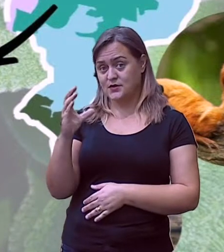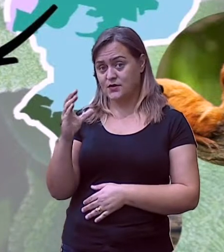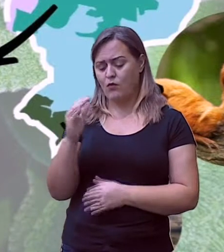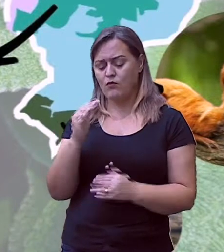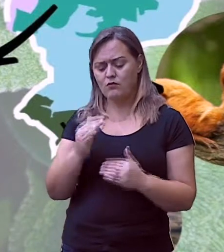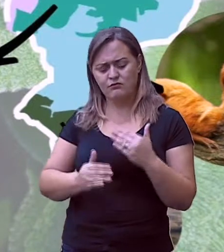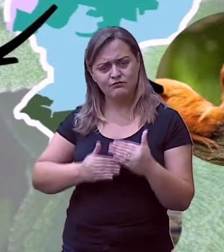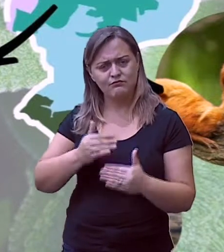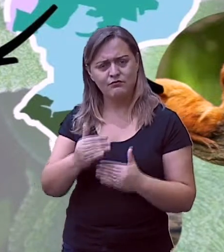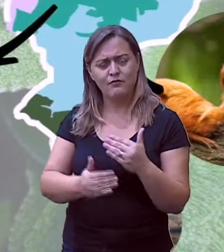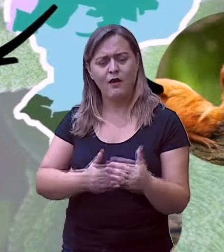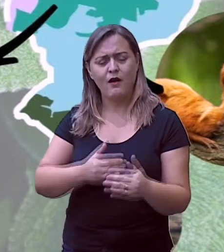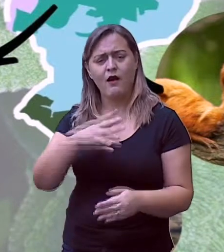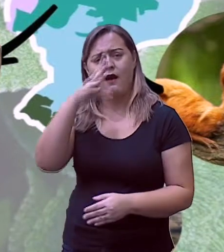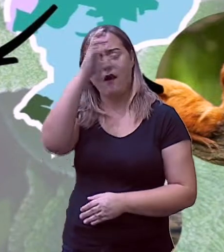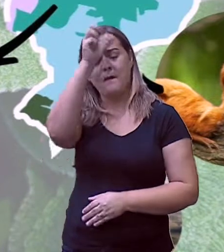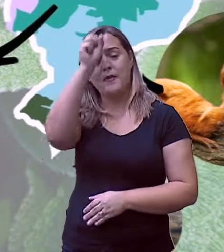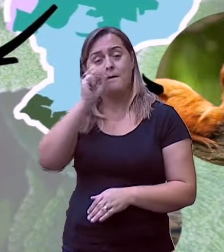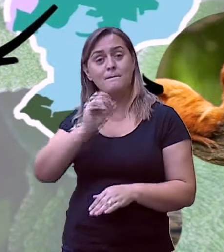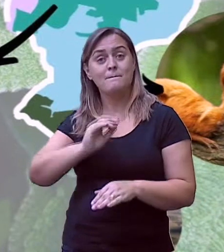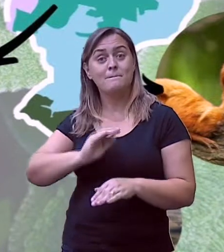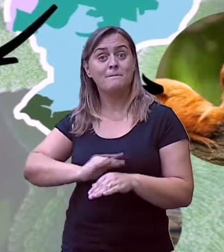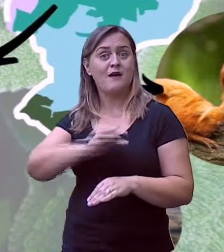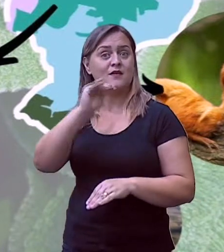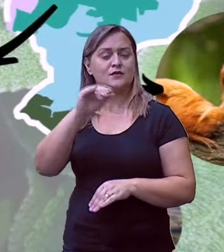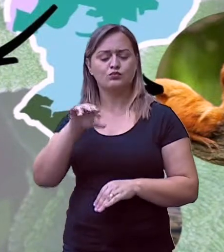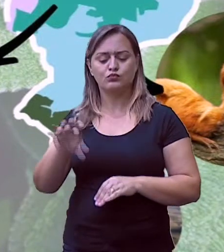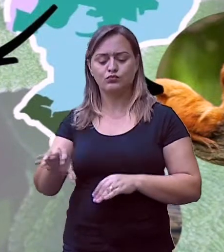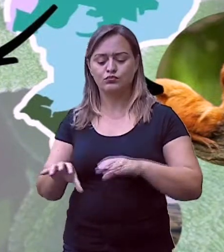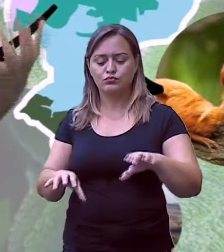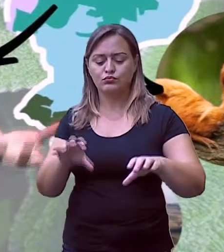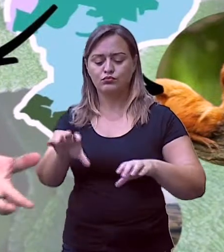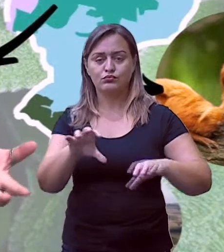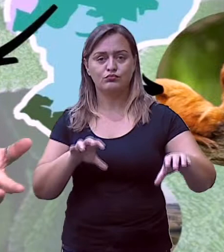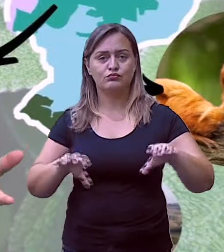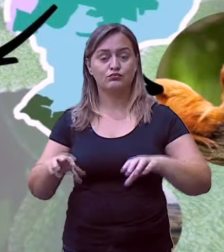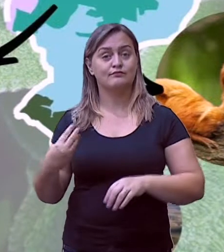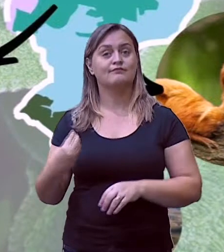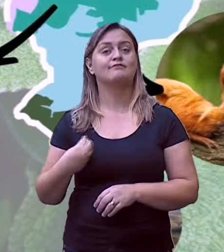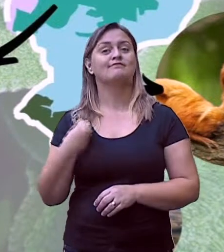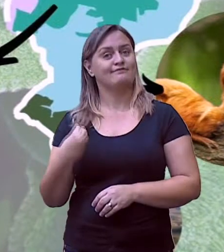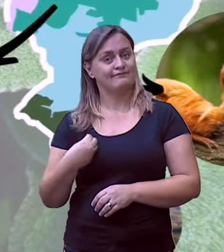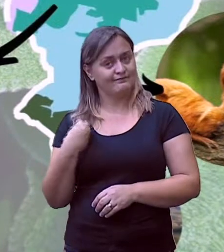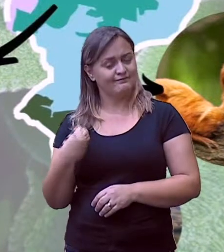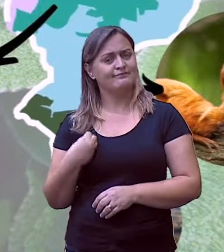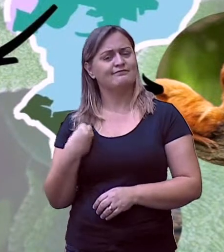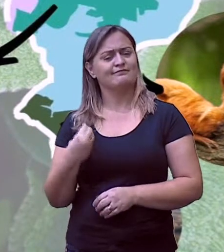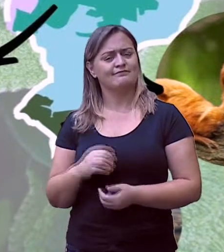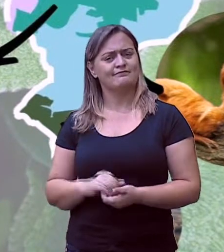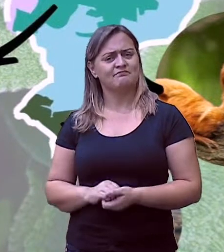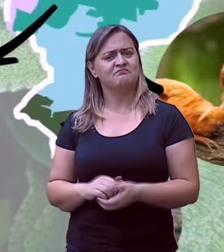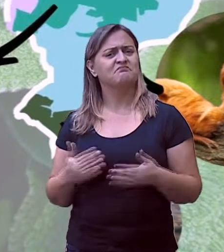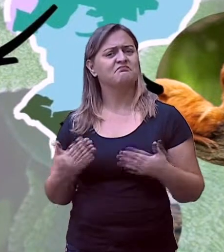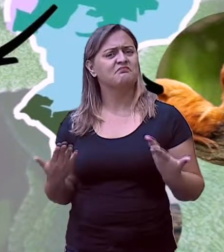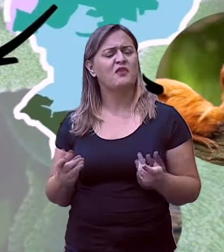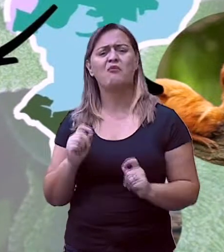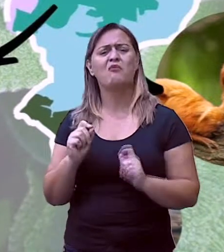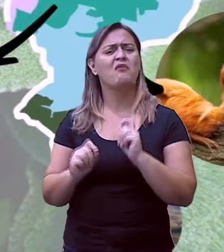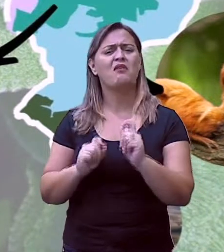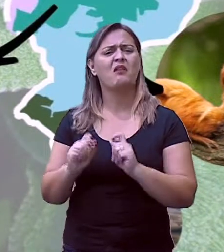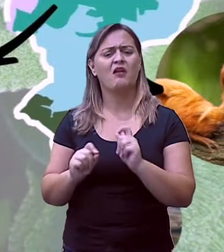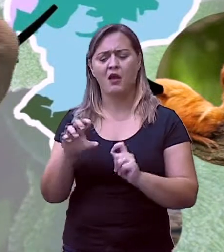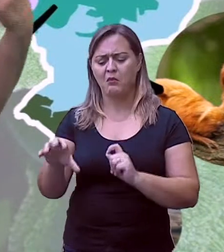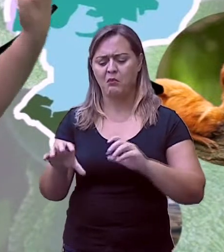continuar aprendendo um pouco mais sobre os nossos biomas. E aí, o que são mesmo os biomas? Vocês